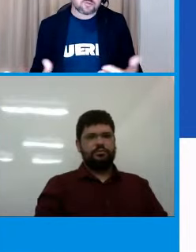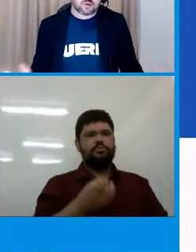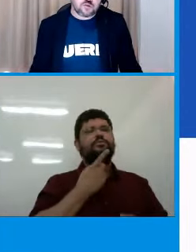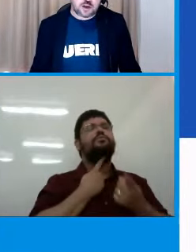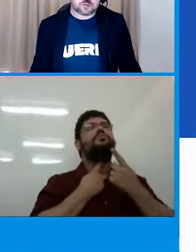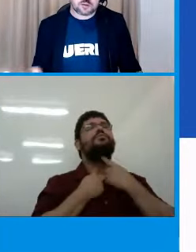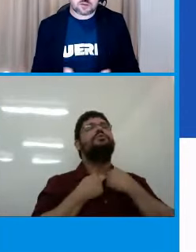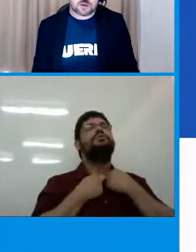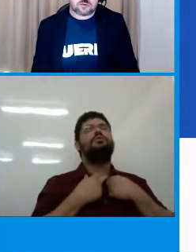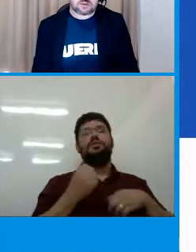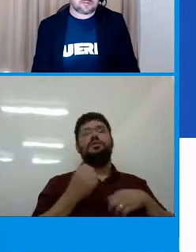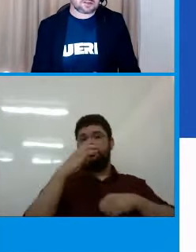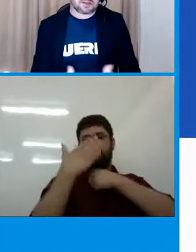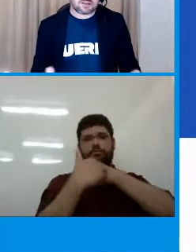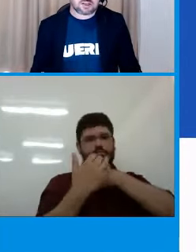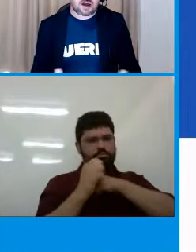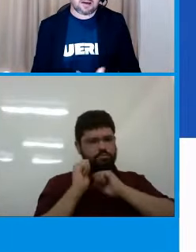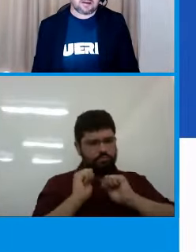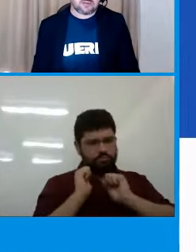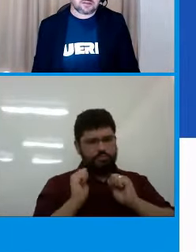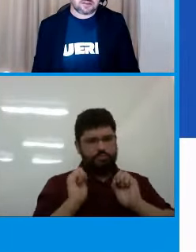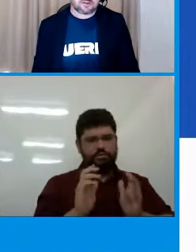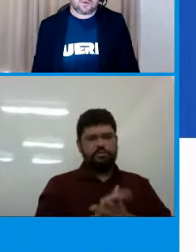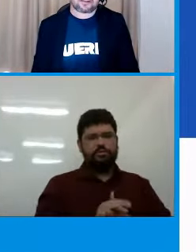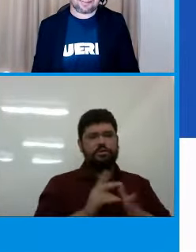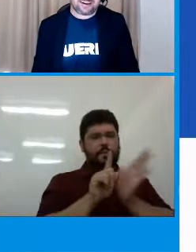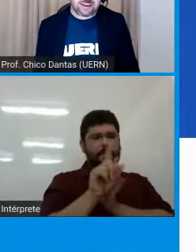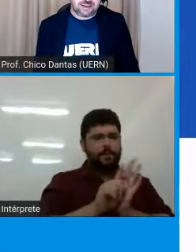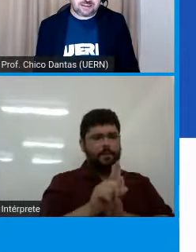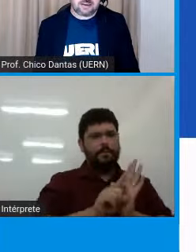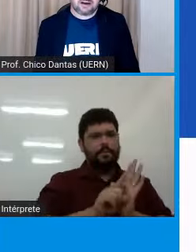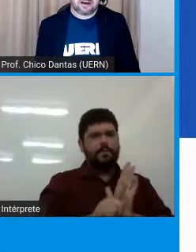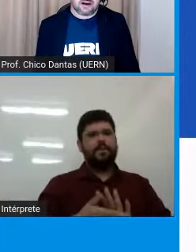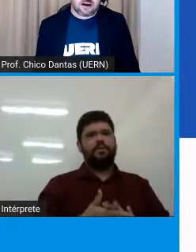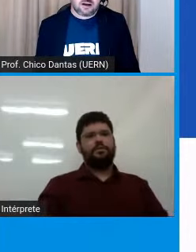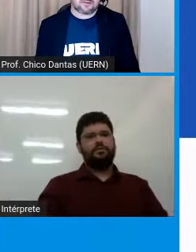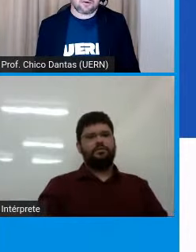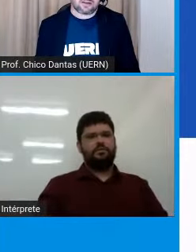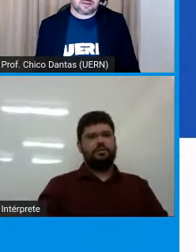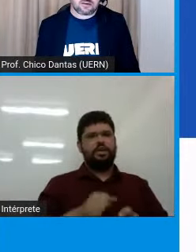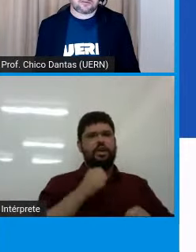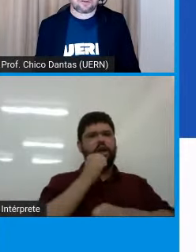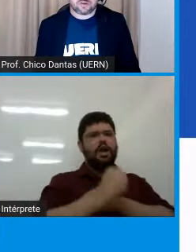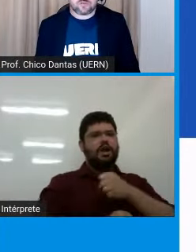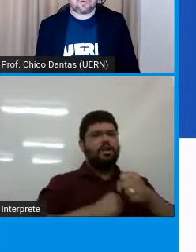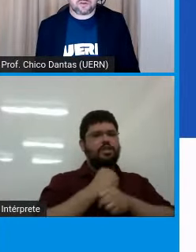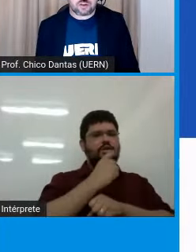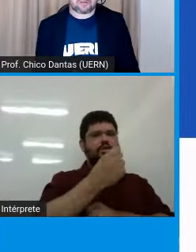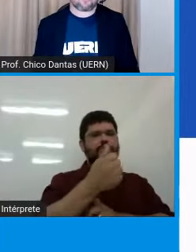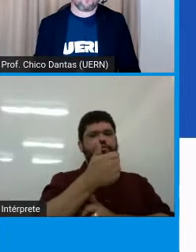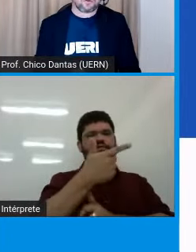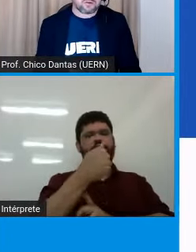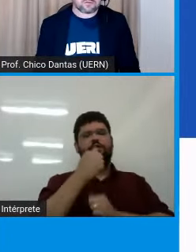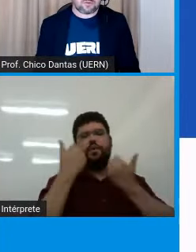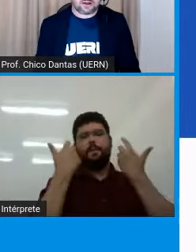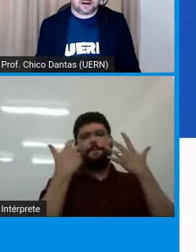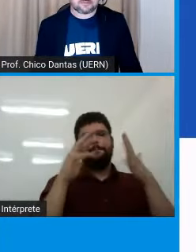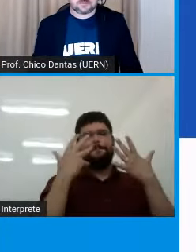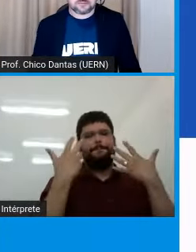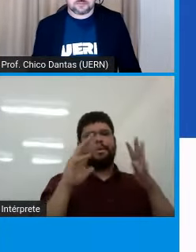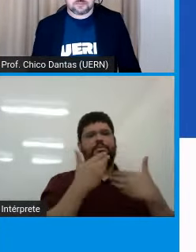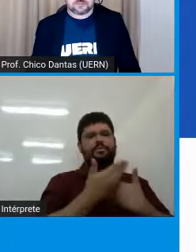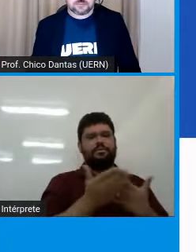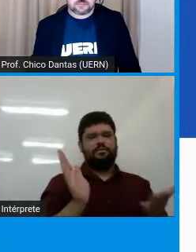Fico disponível para responder as perguntas, mas desde já desejo um excelente ano letivo de 2021. Muitíssimo